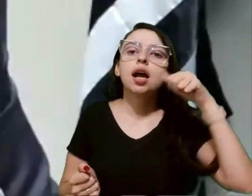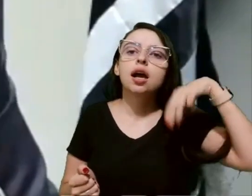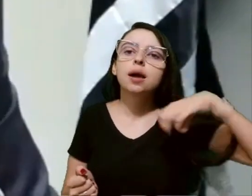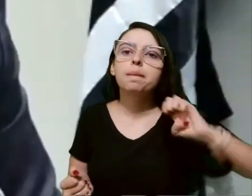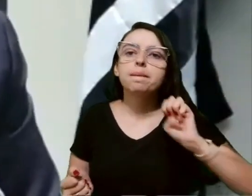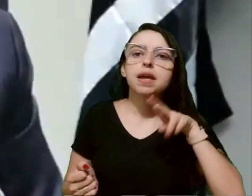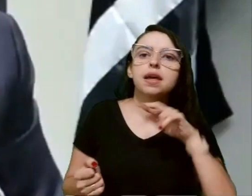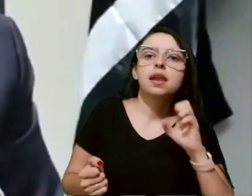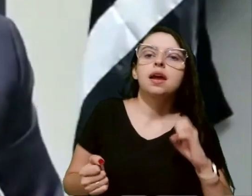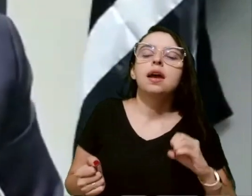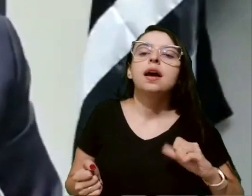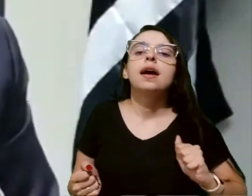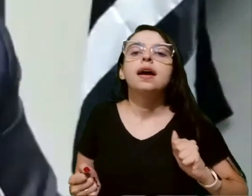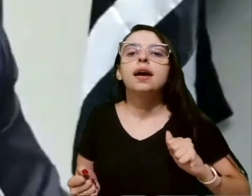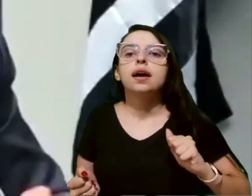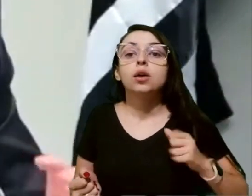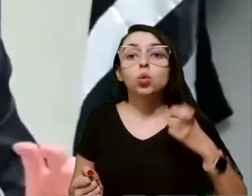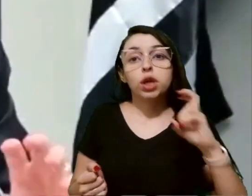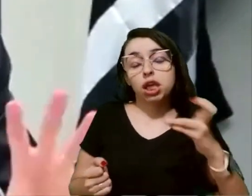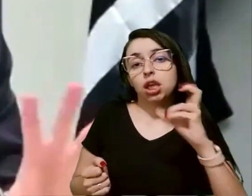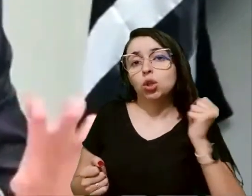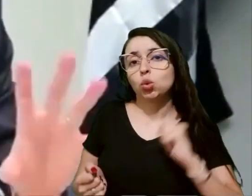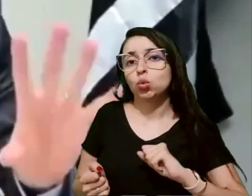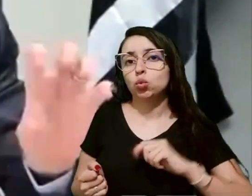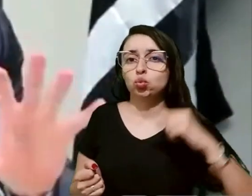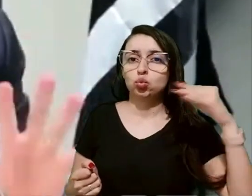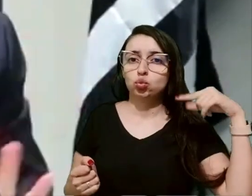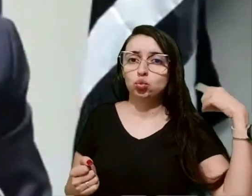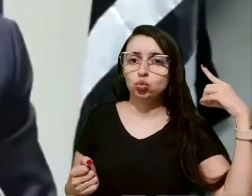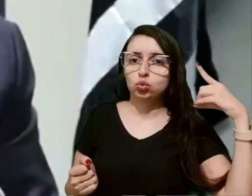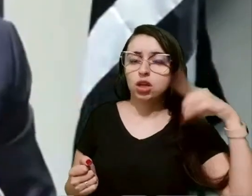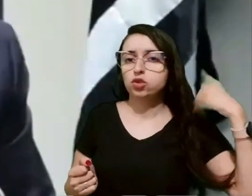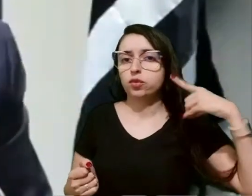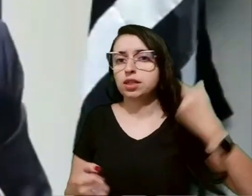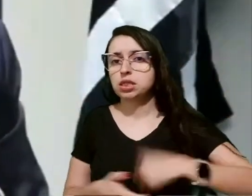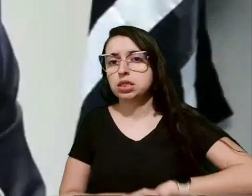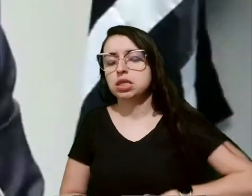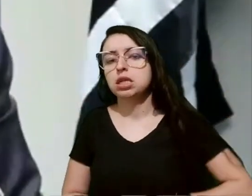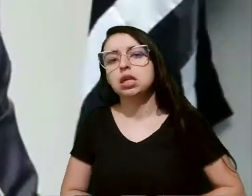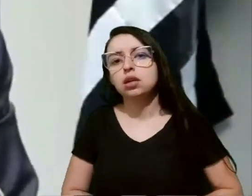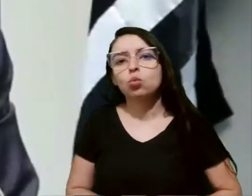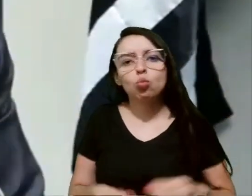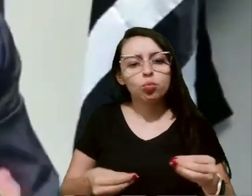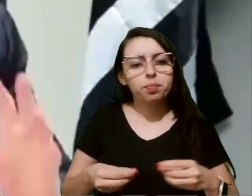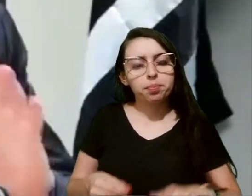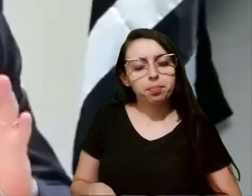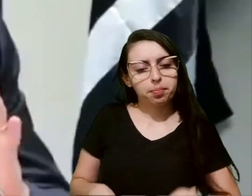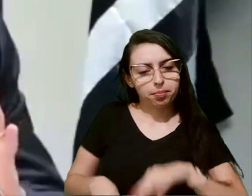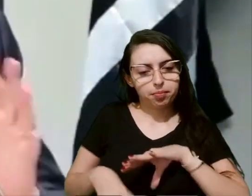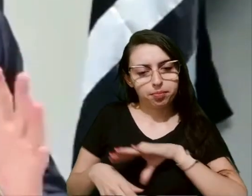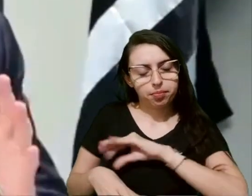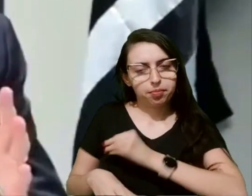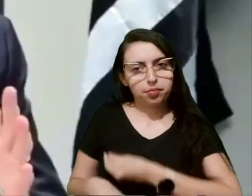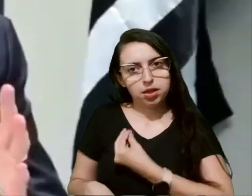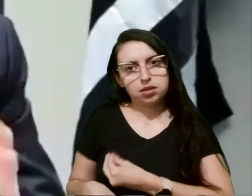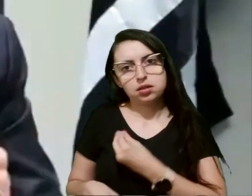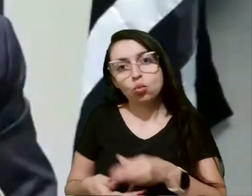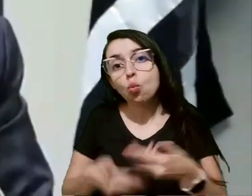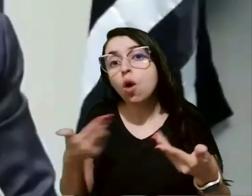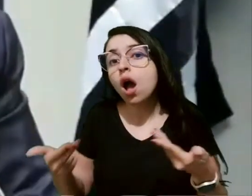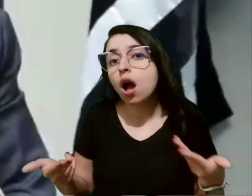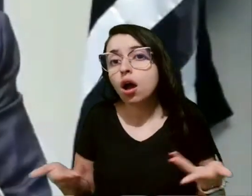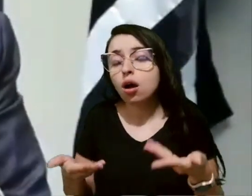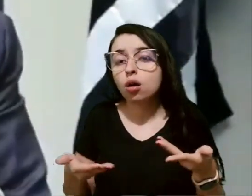ligada ao quinto da advocacia. Então, as diferentes visões do direito, elas estavam presentes. Qual que é o fenômeno da